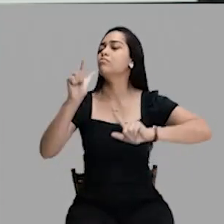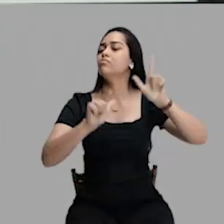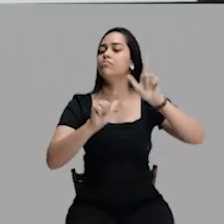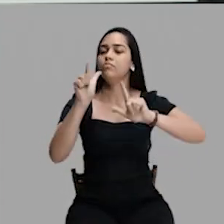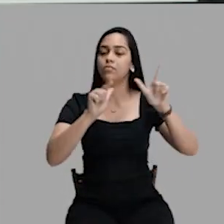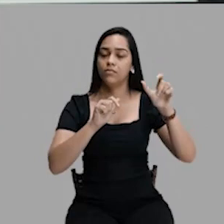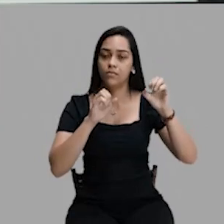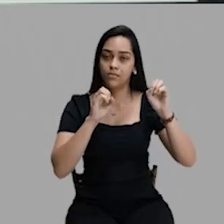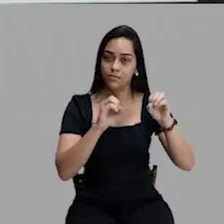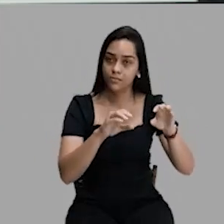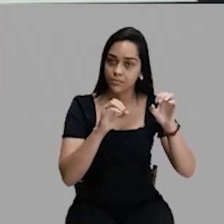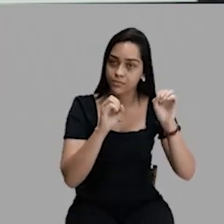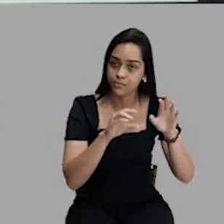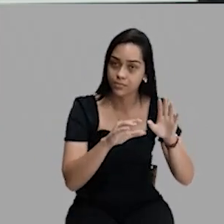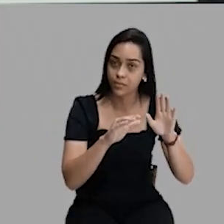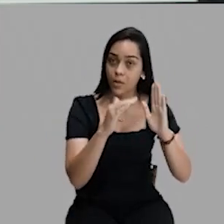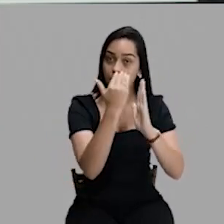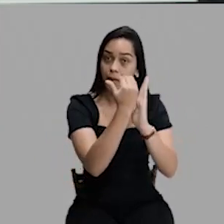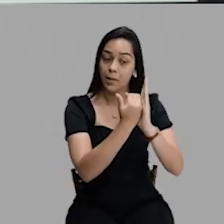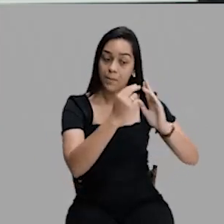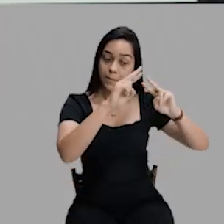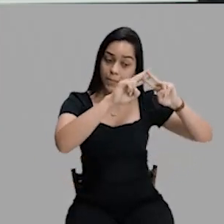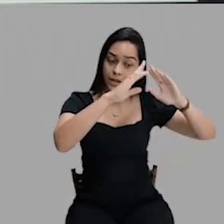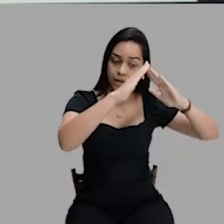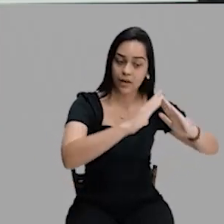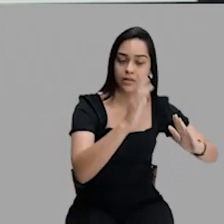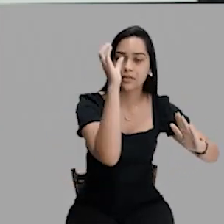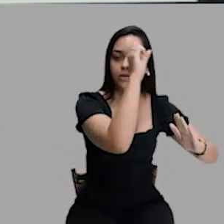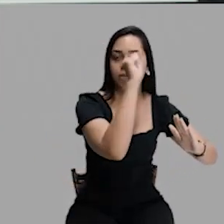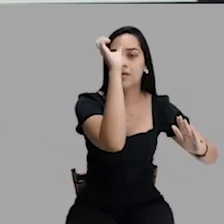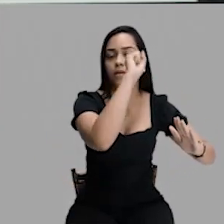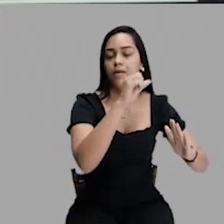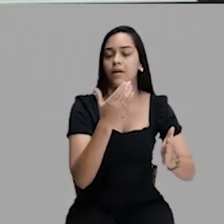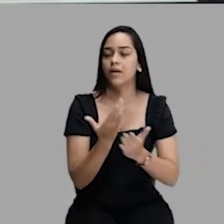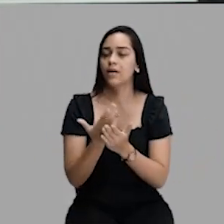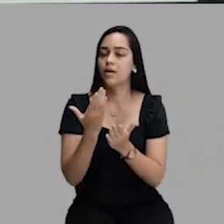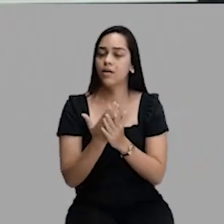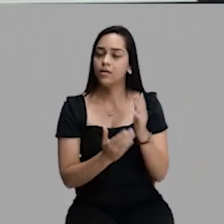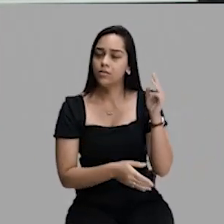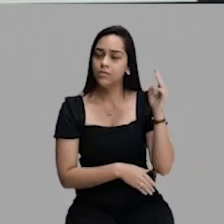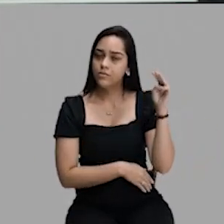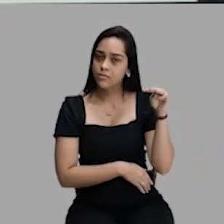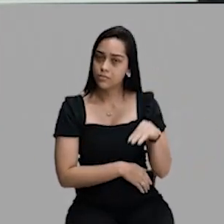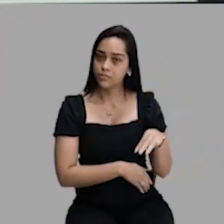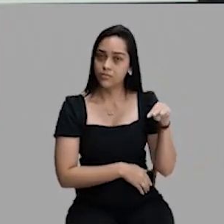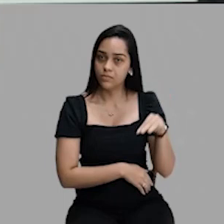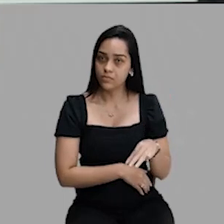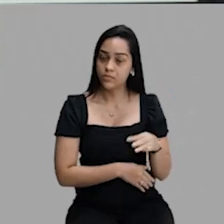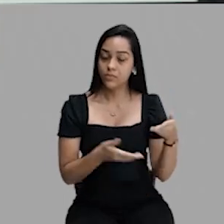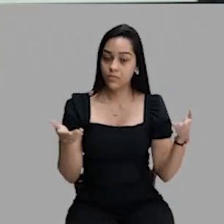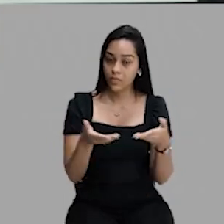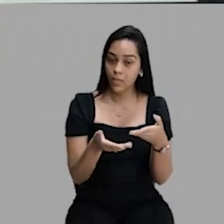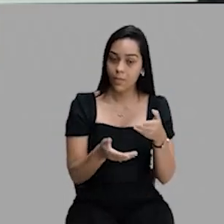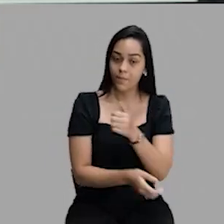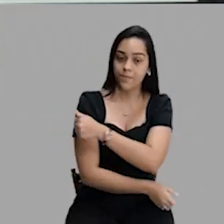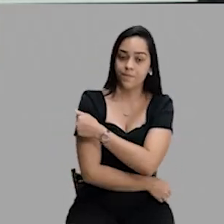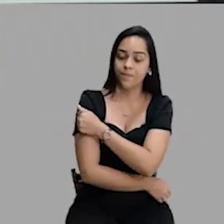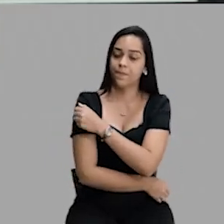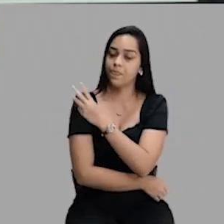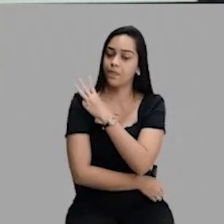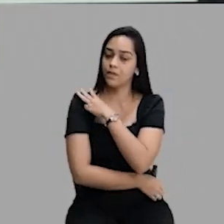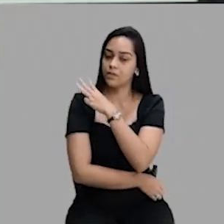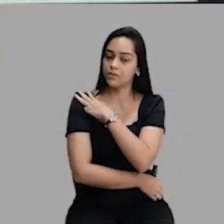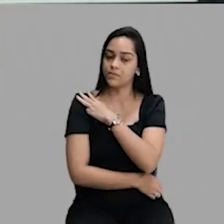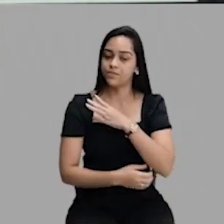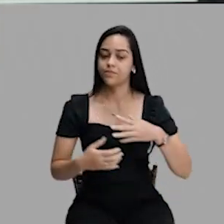TV Educação, programa hashtag Fica em Casa Aprendendo, para mais uma aula de matemática, agora para os alunos da terceira série do